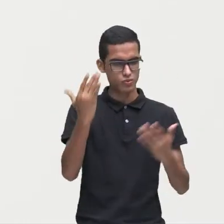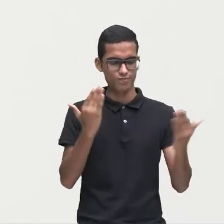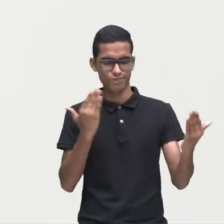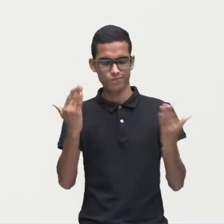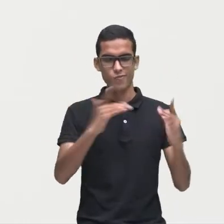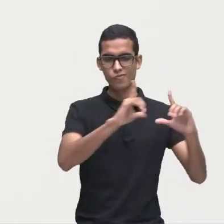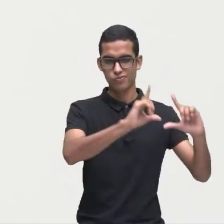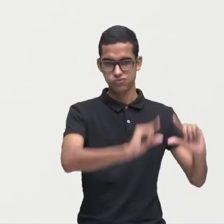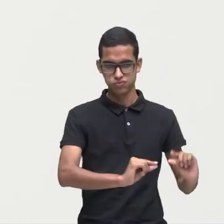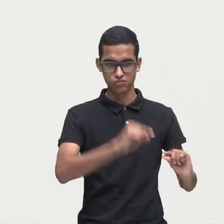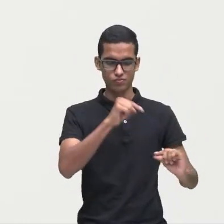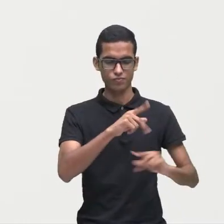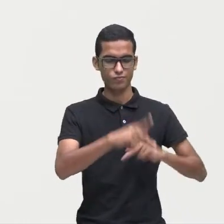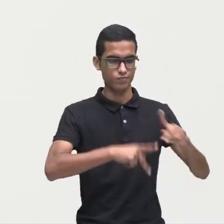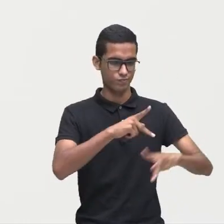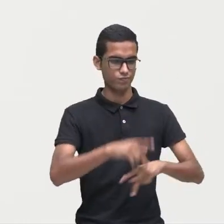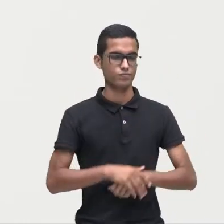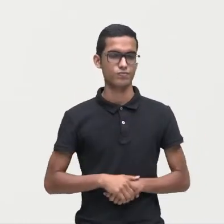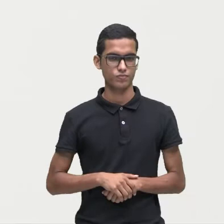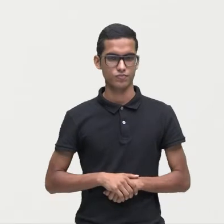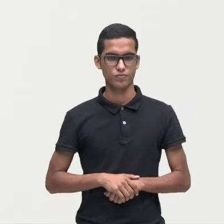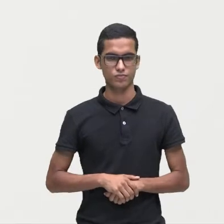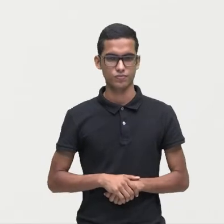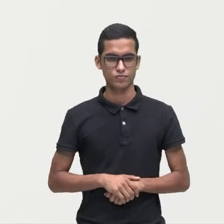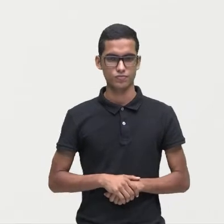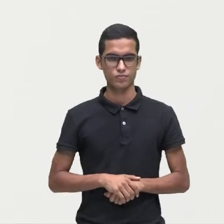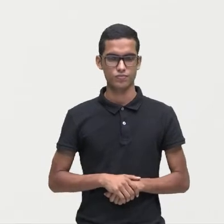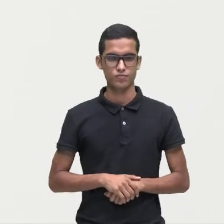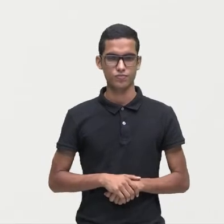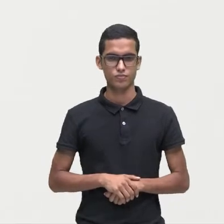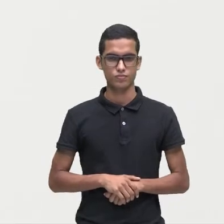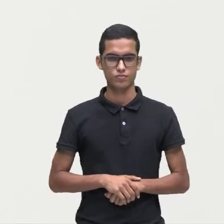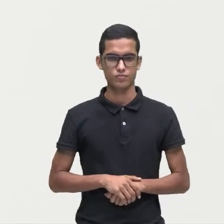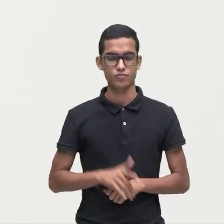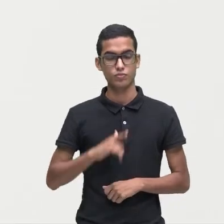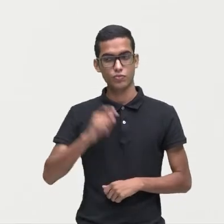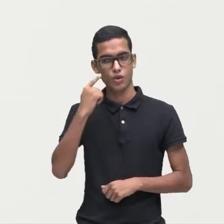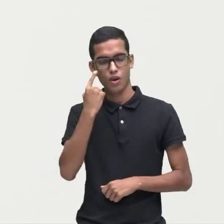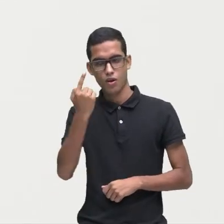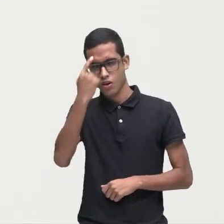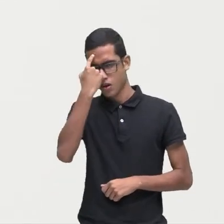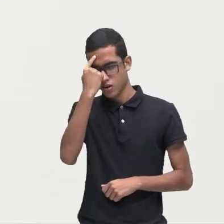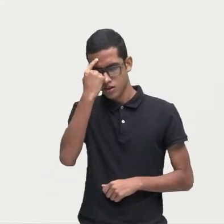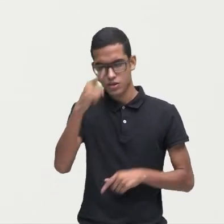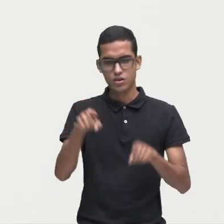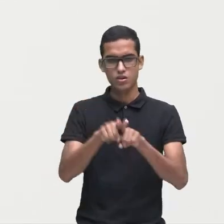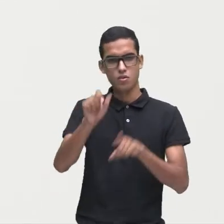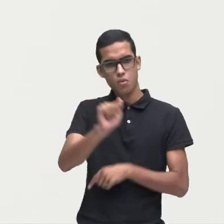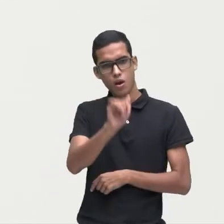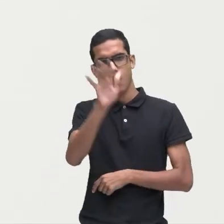nessas regiões da Europa e da Índia e da Ásia é mais elevada do que em outros lugares do mundo.